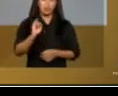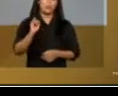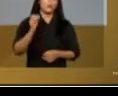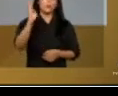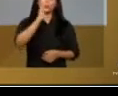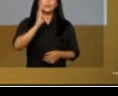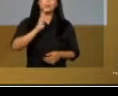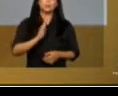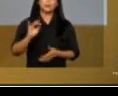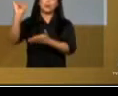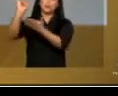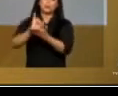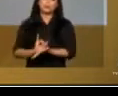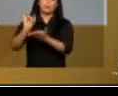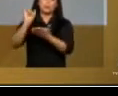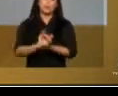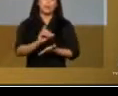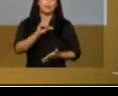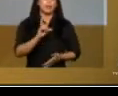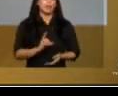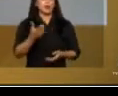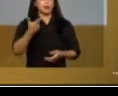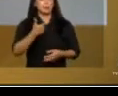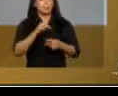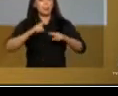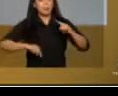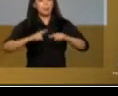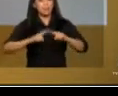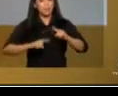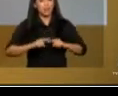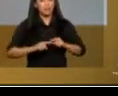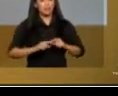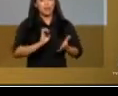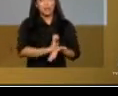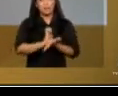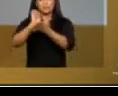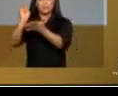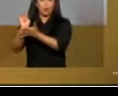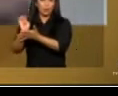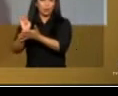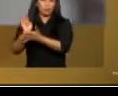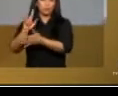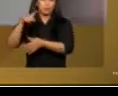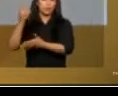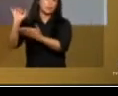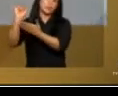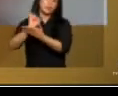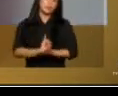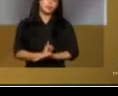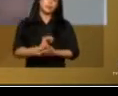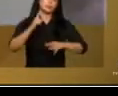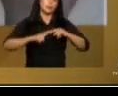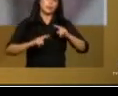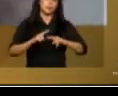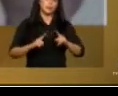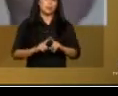de derivados e nos obriga a exportar mais petróleo cru sem valor agregado. Vamos perder nas